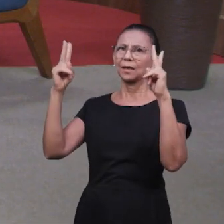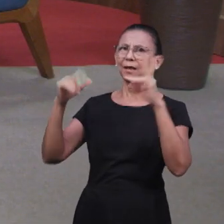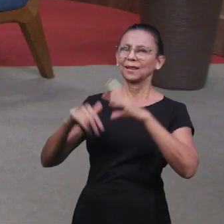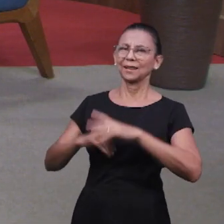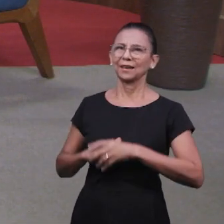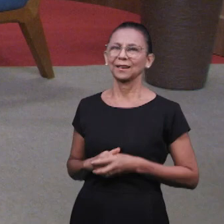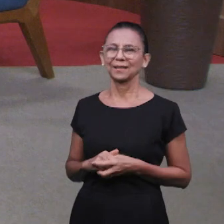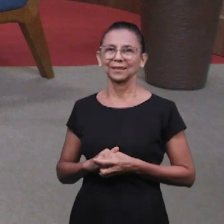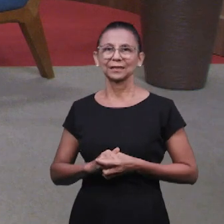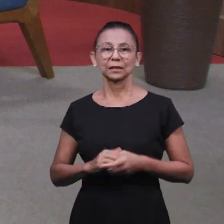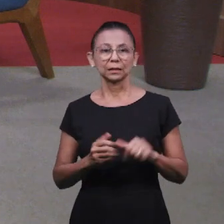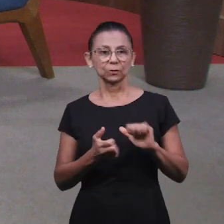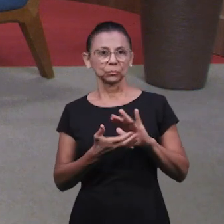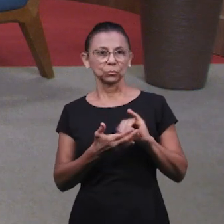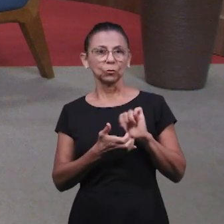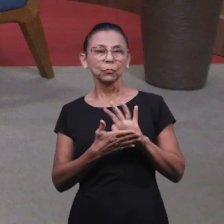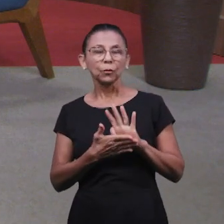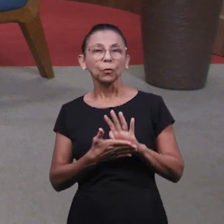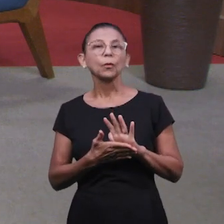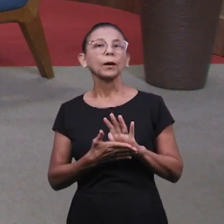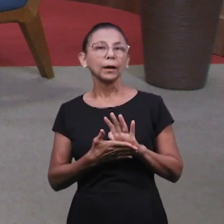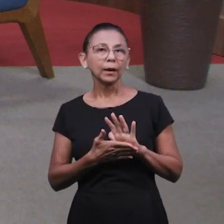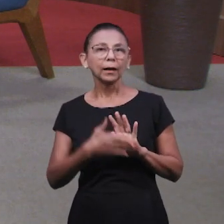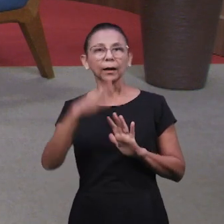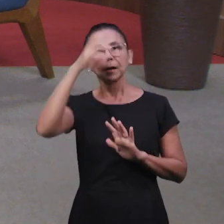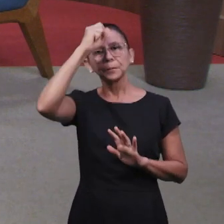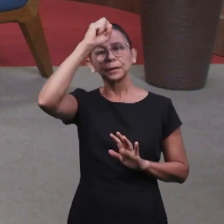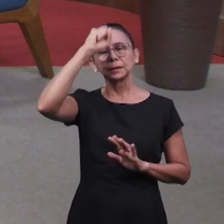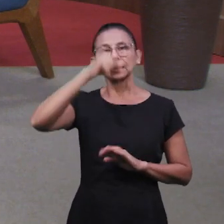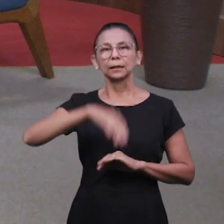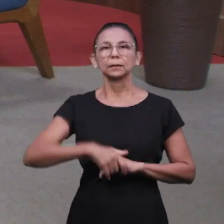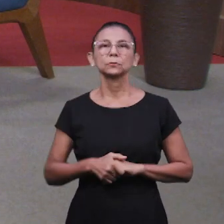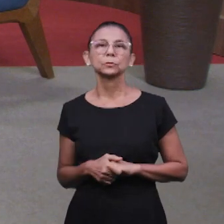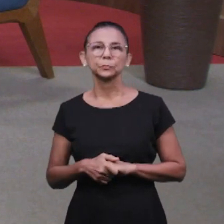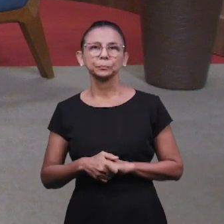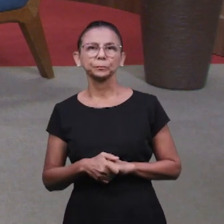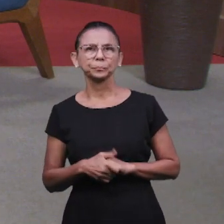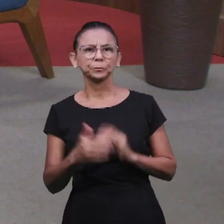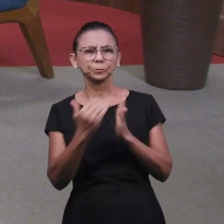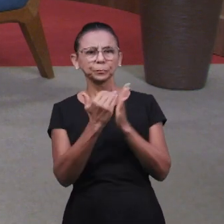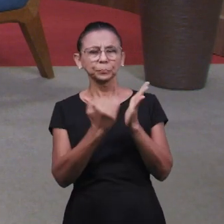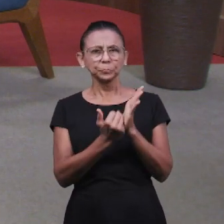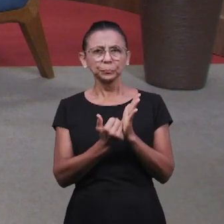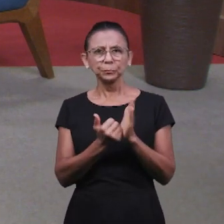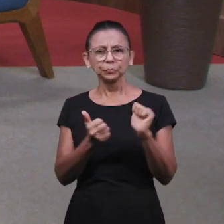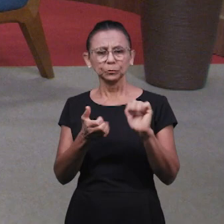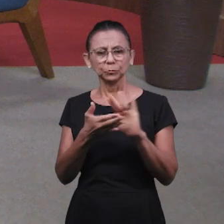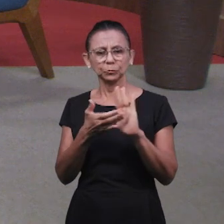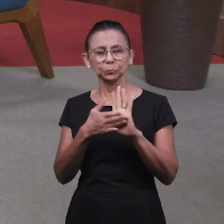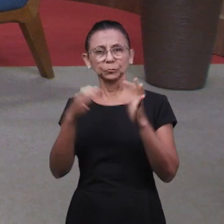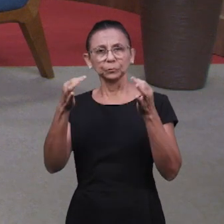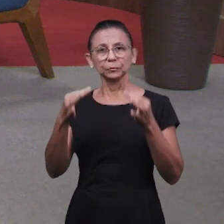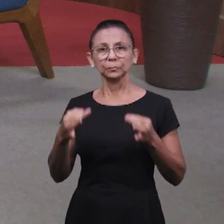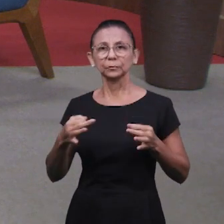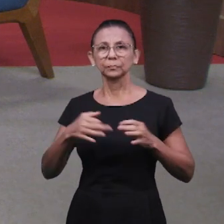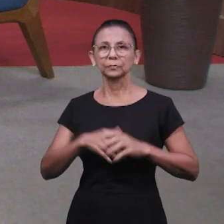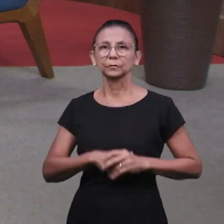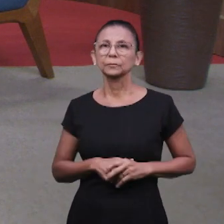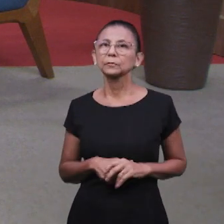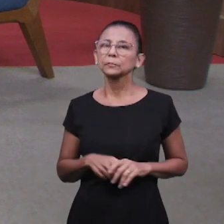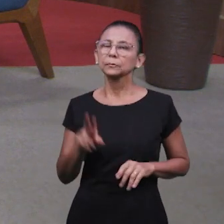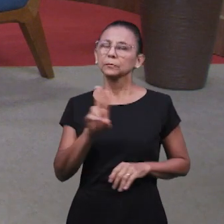da Igreja. Este é o louvor que estamos aprendendo e a cada edição do quadro Perfeito Louvor, a tia